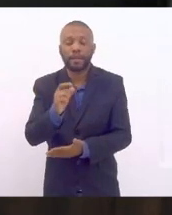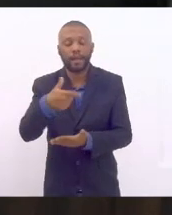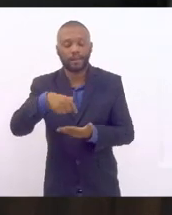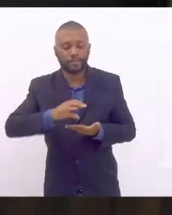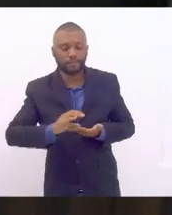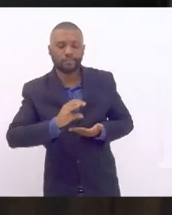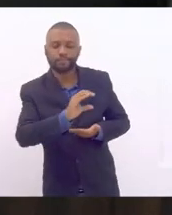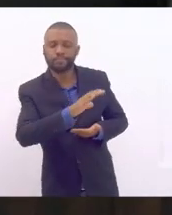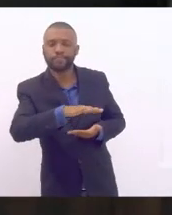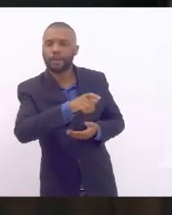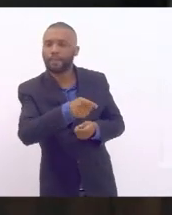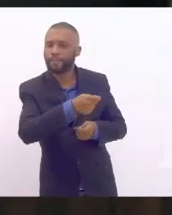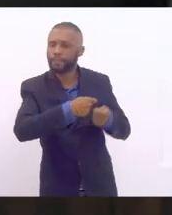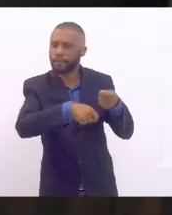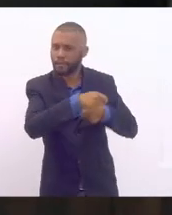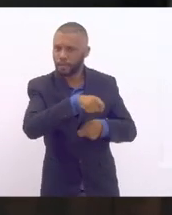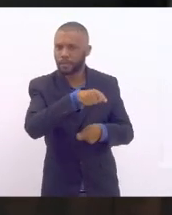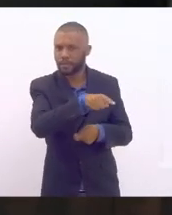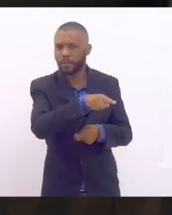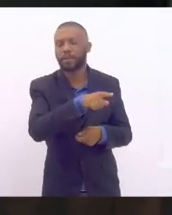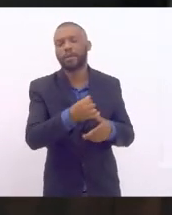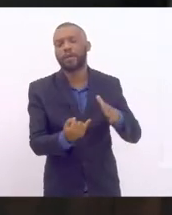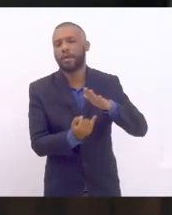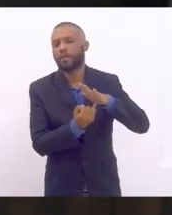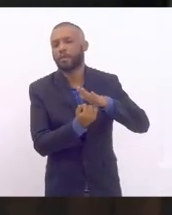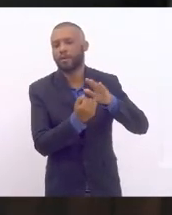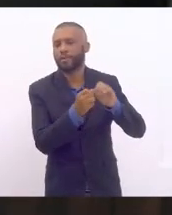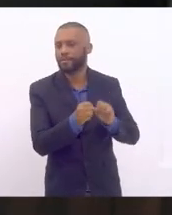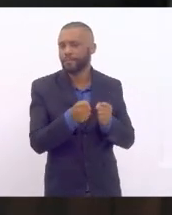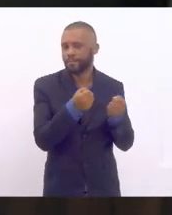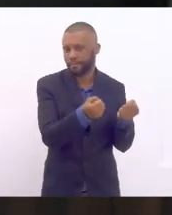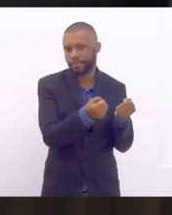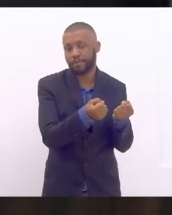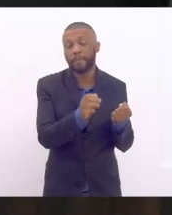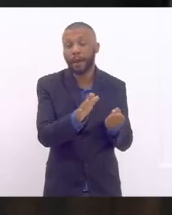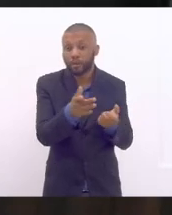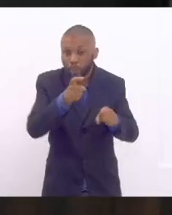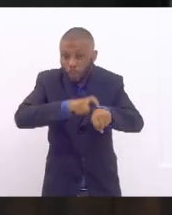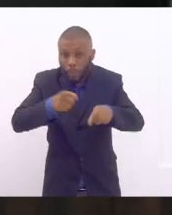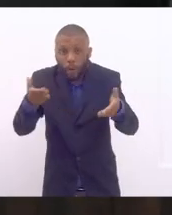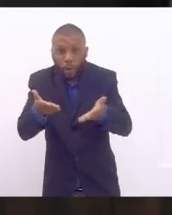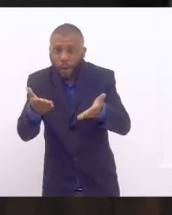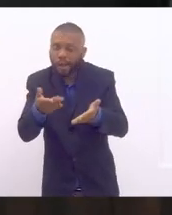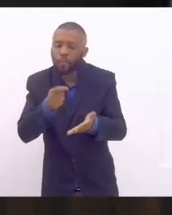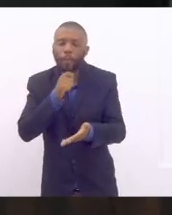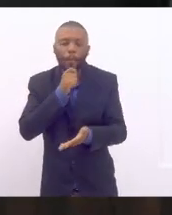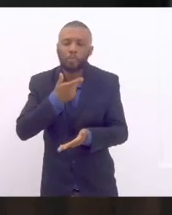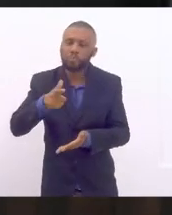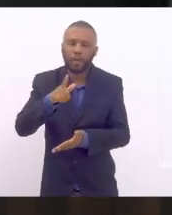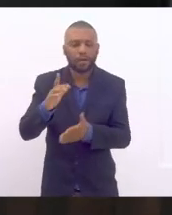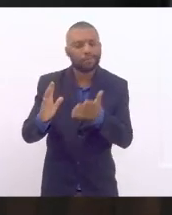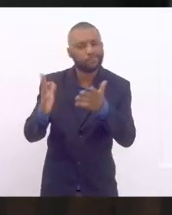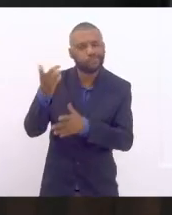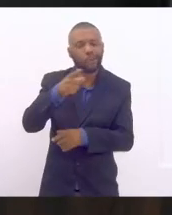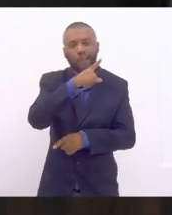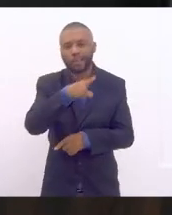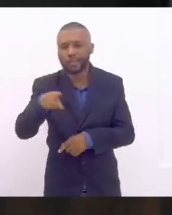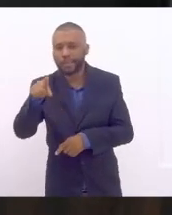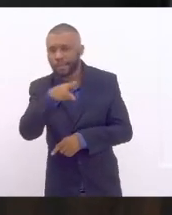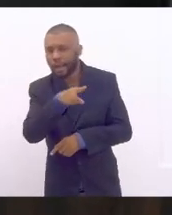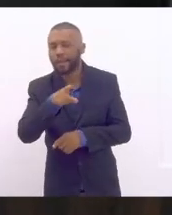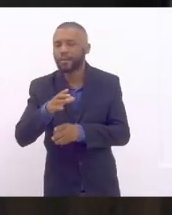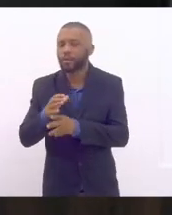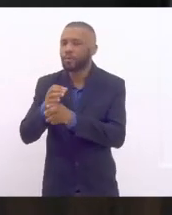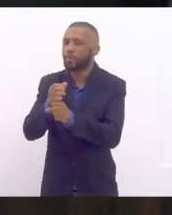instituições seja garantida não é o que vem ocorrendo com os constantes de bloqueios e cancelamento das dotações